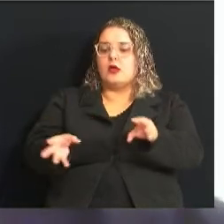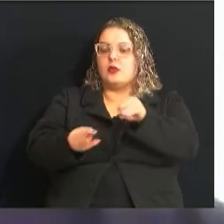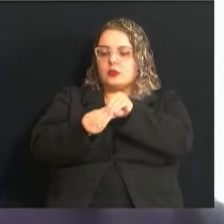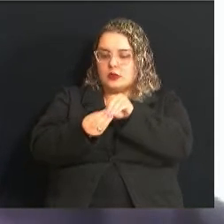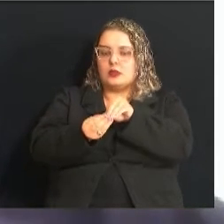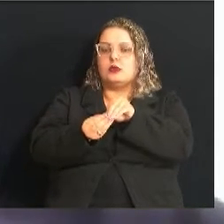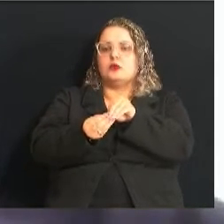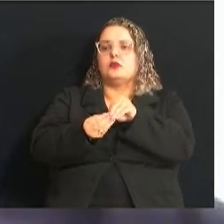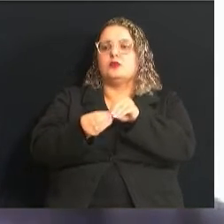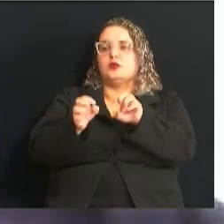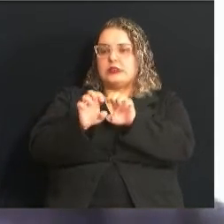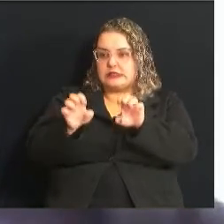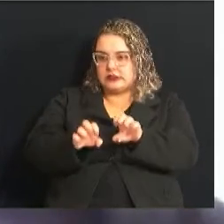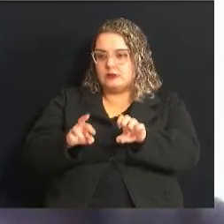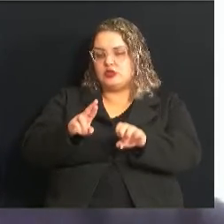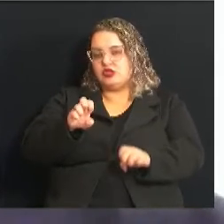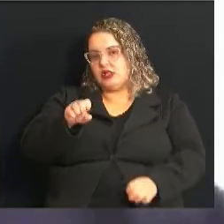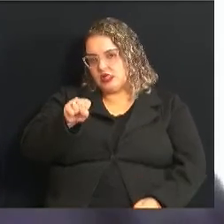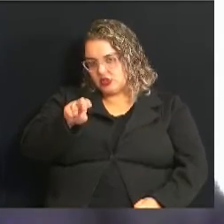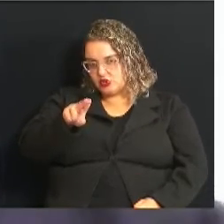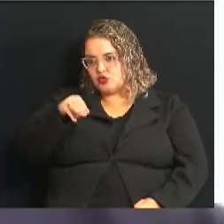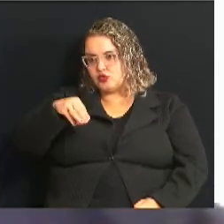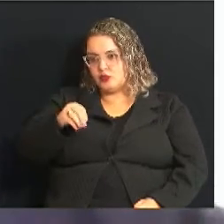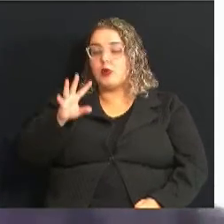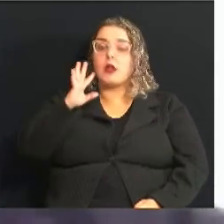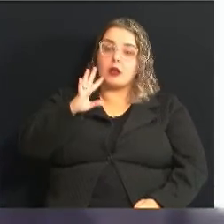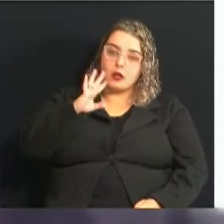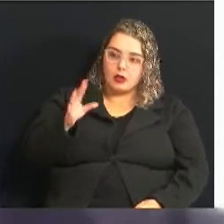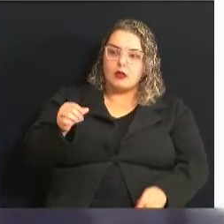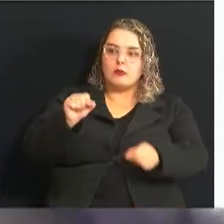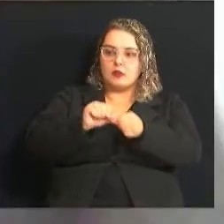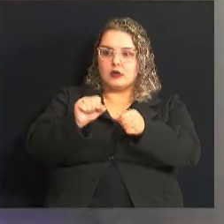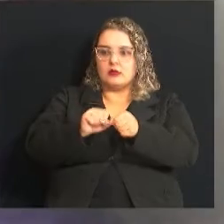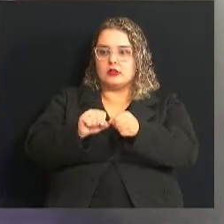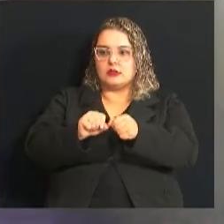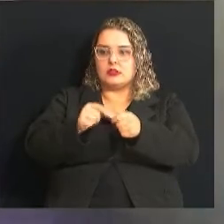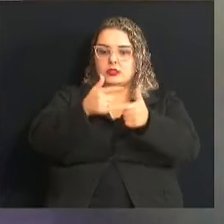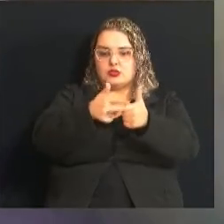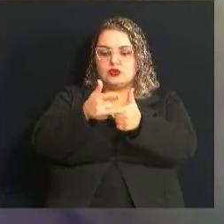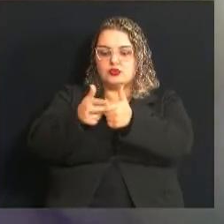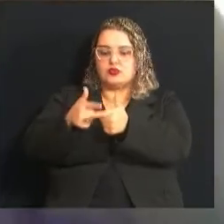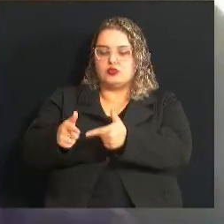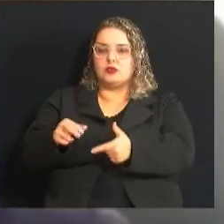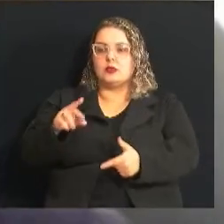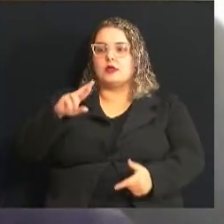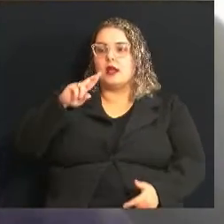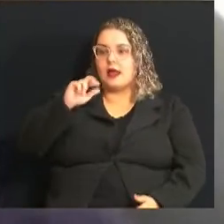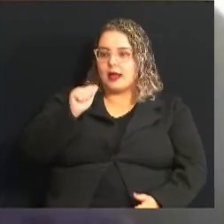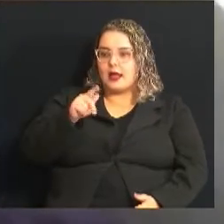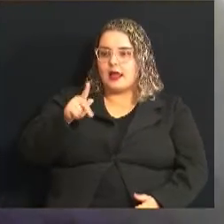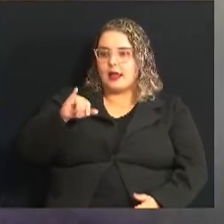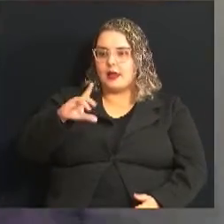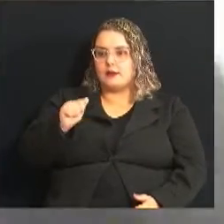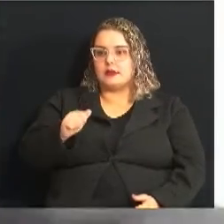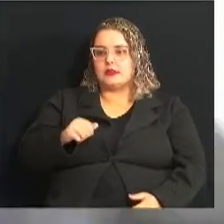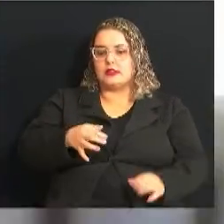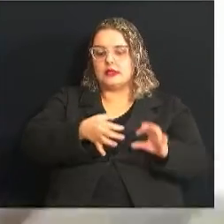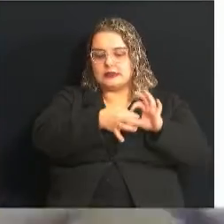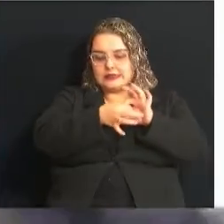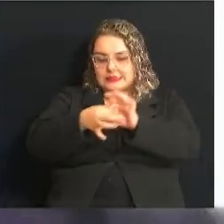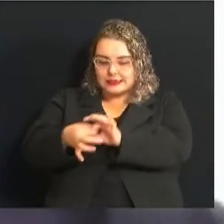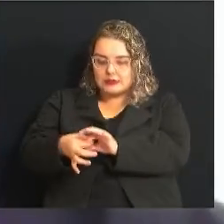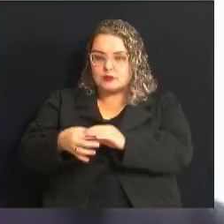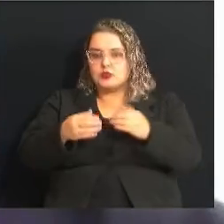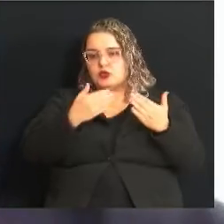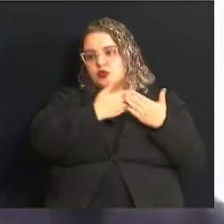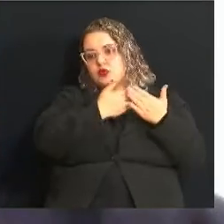de resumos é muito legal, até para a gente fazer revisões rápidas, né? Eu falei um pouquinho de ciclo de estudos, né, que é a ideia de que